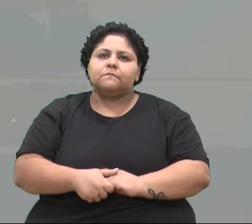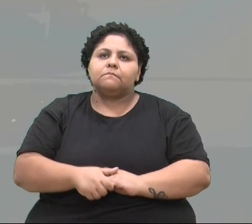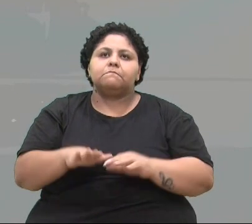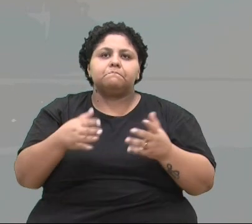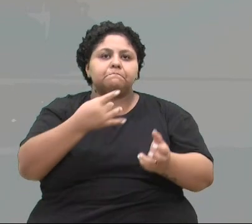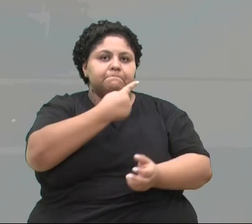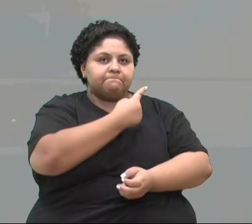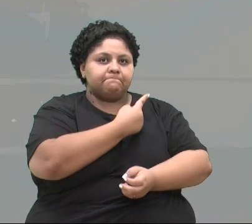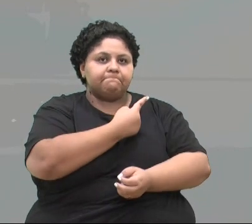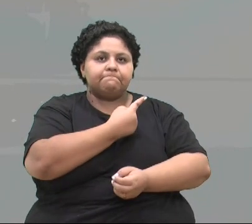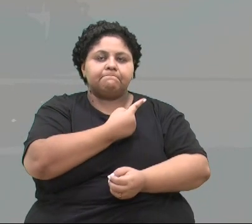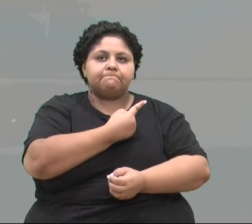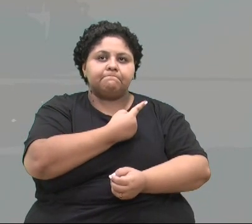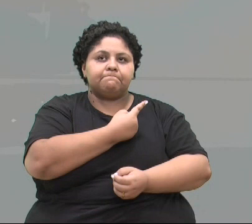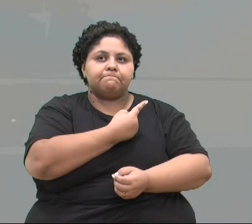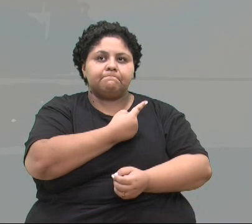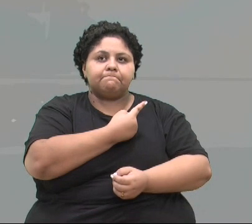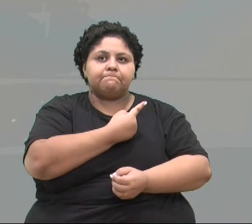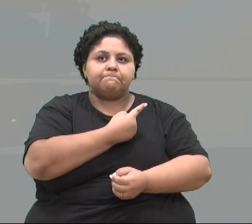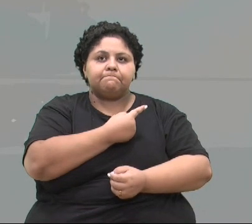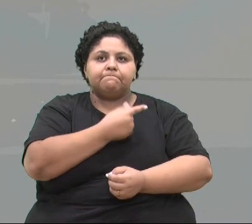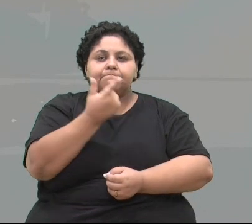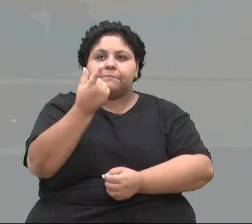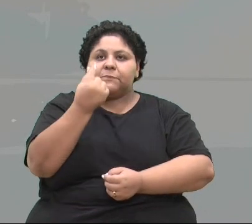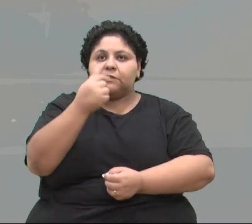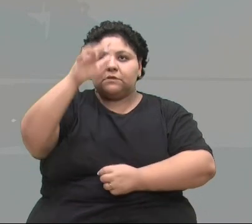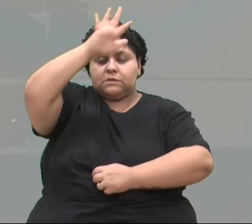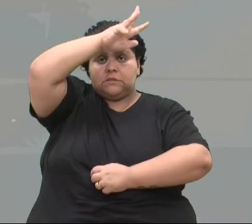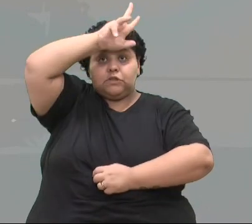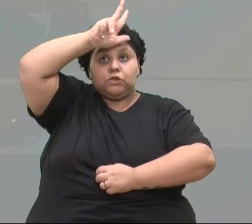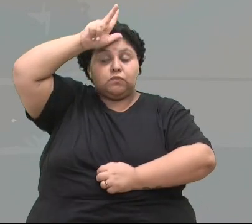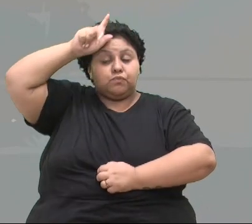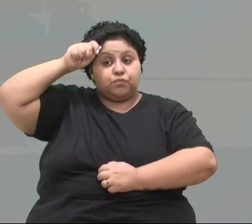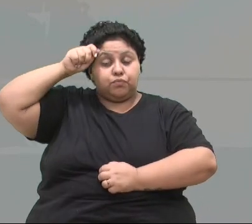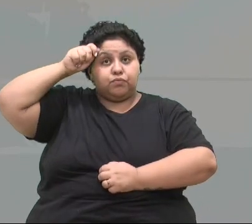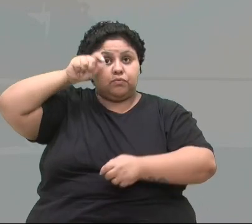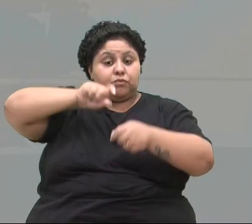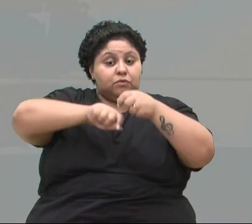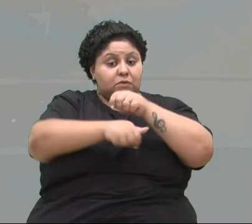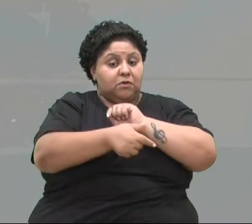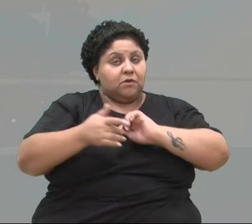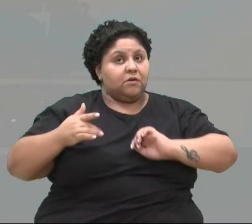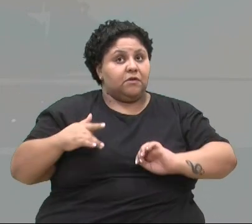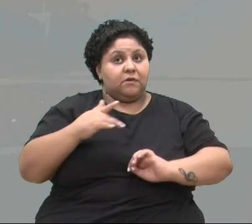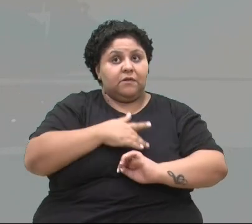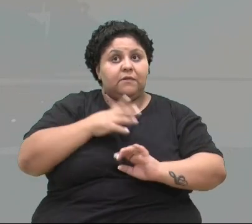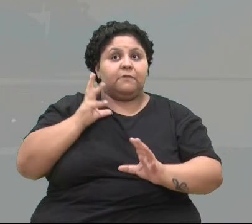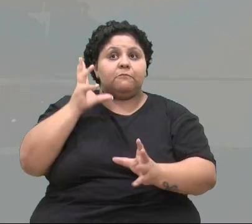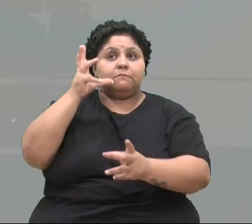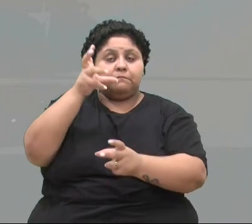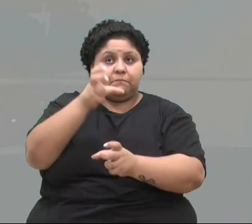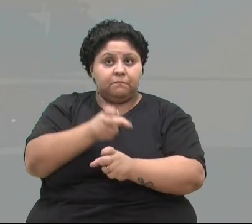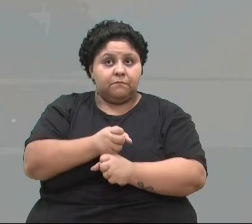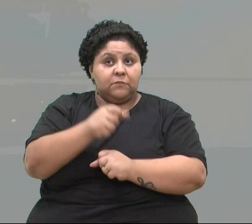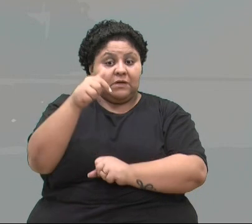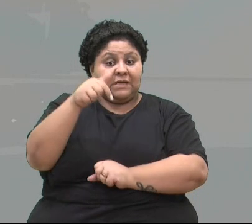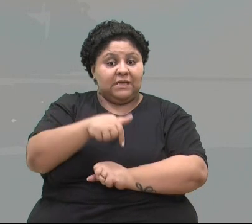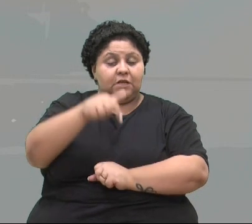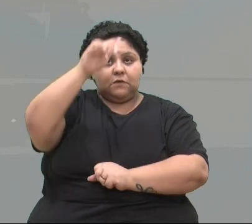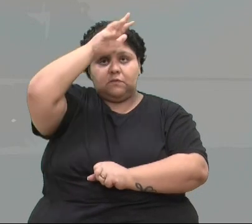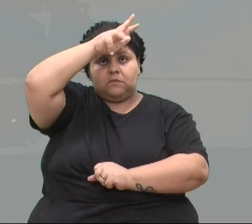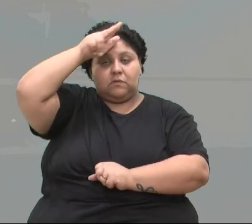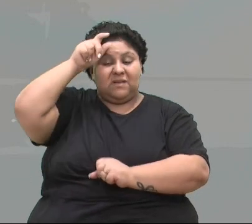aqui a gente traz nesse quadro a receita municipal. Tem o totalizador de receitas do município,